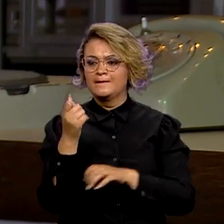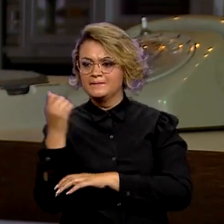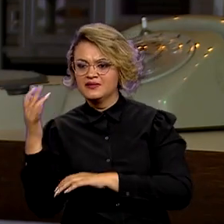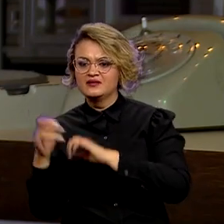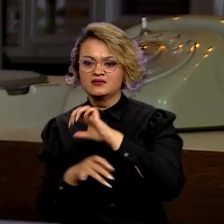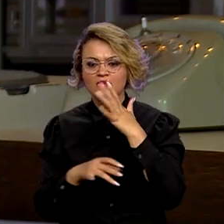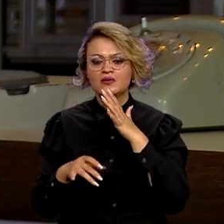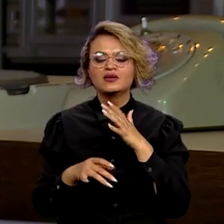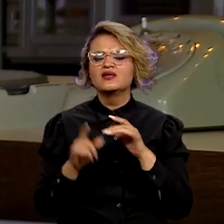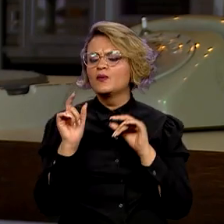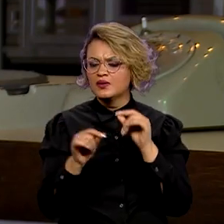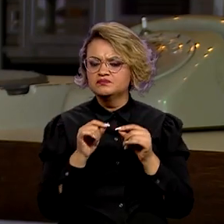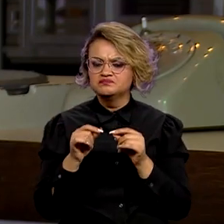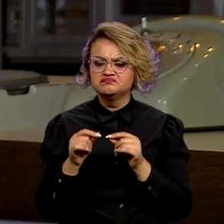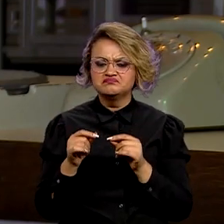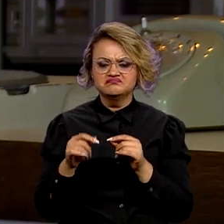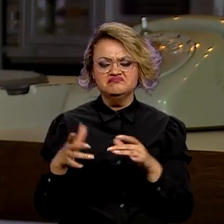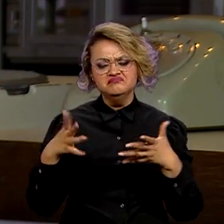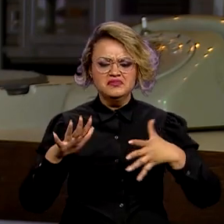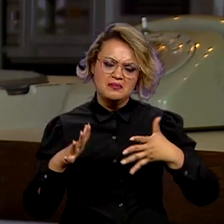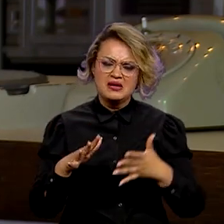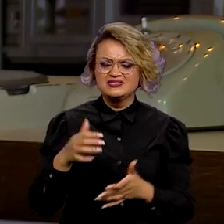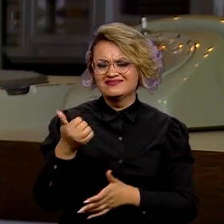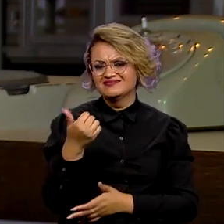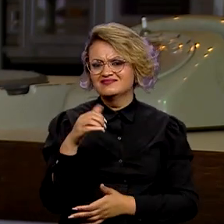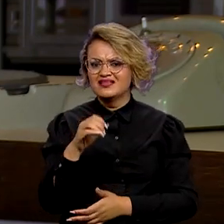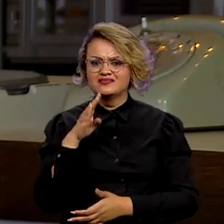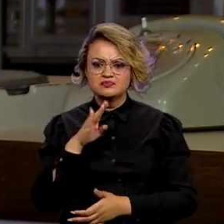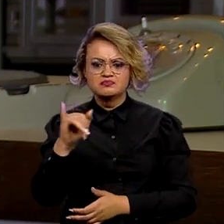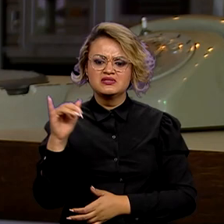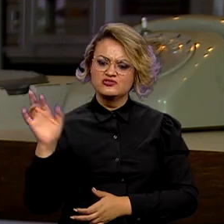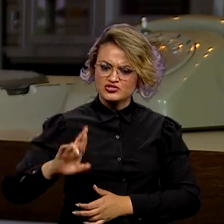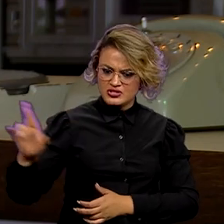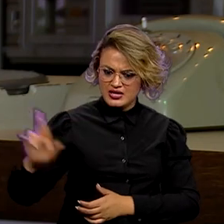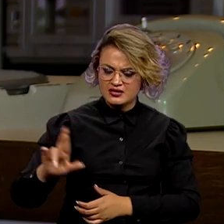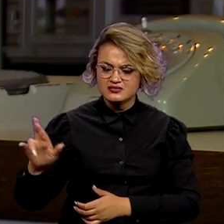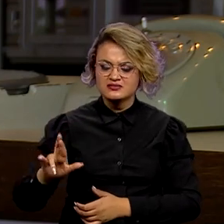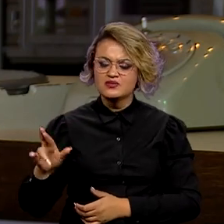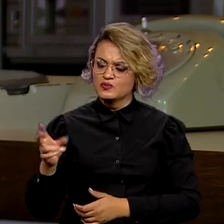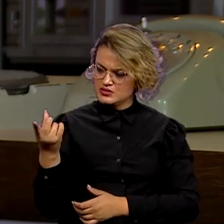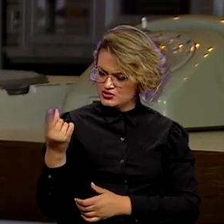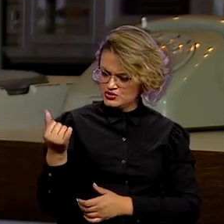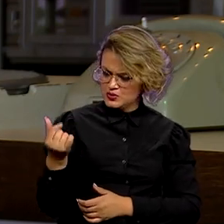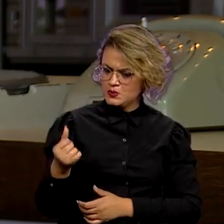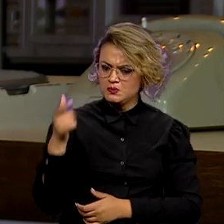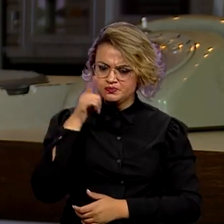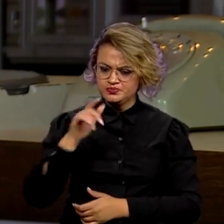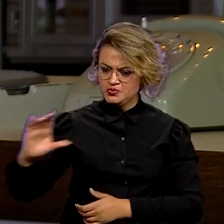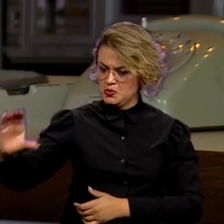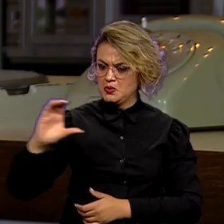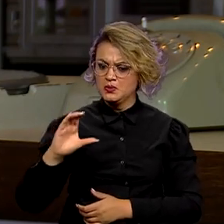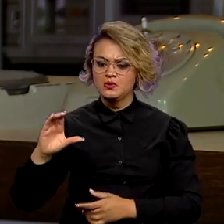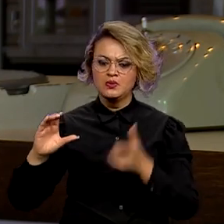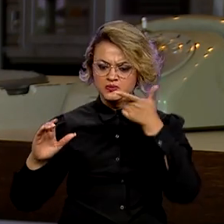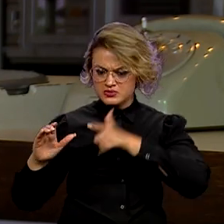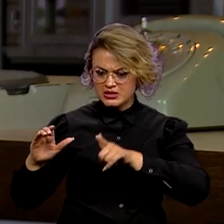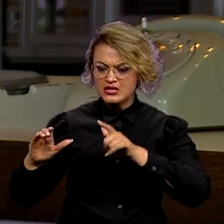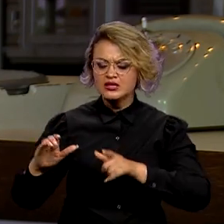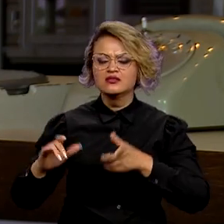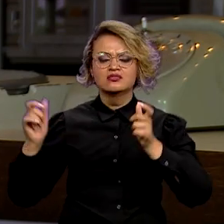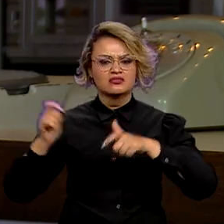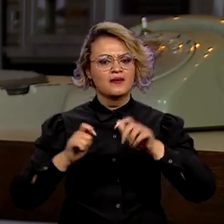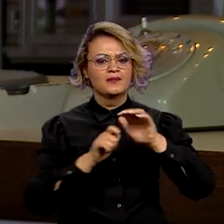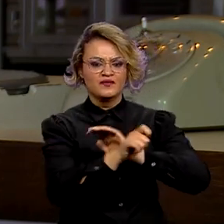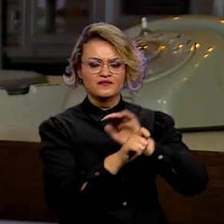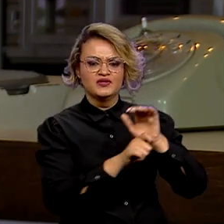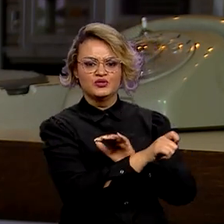socioambientais, em que iremos captar algo em torno de 10 bilhões de reais. Com esses recursos, a gente vai poder, sim,